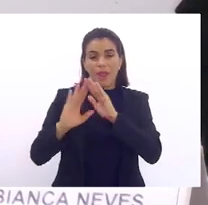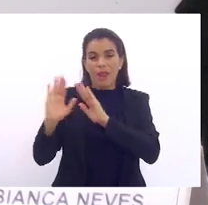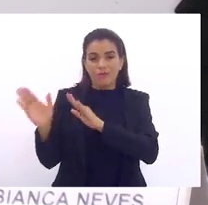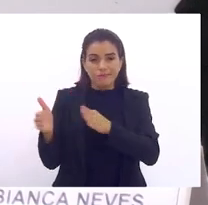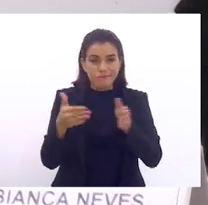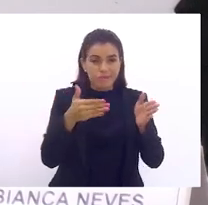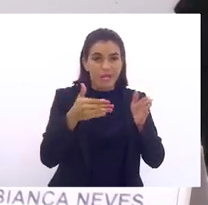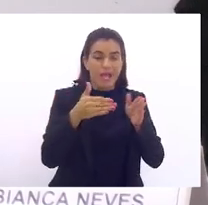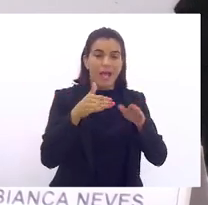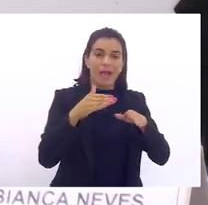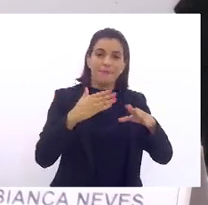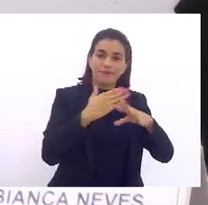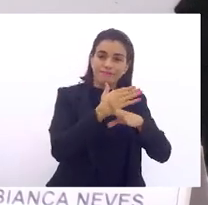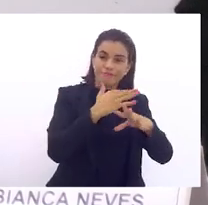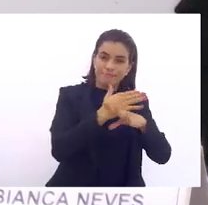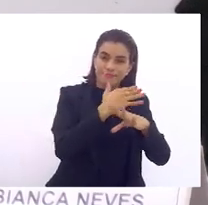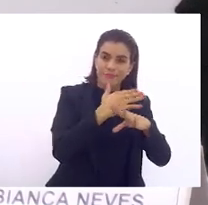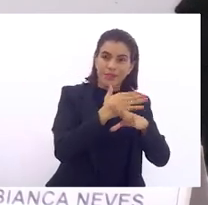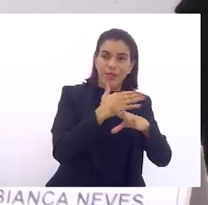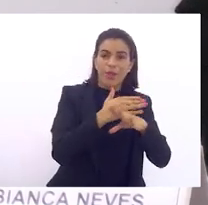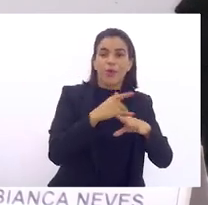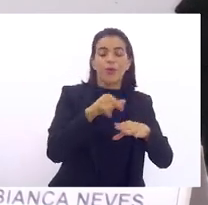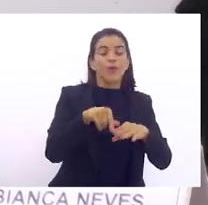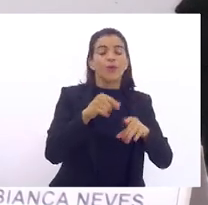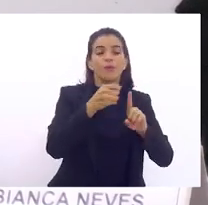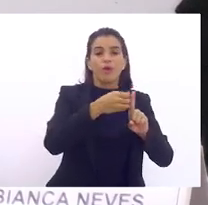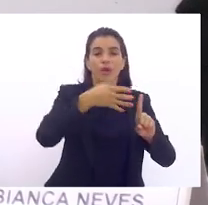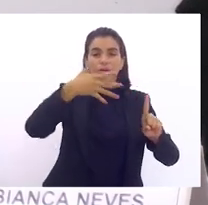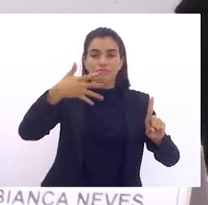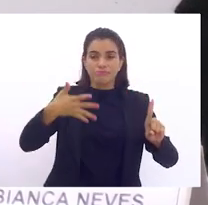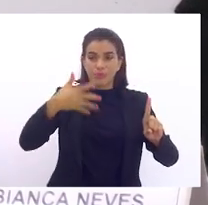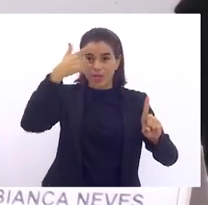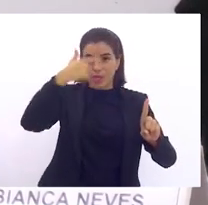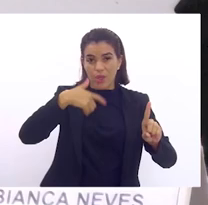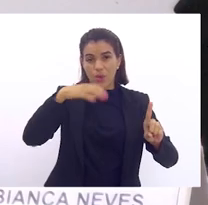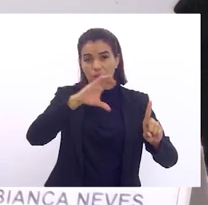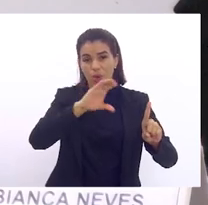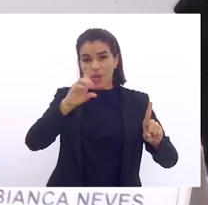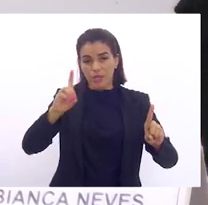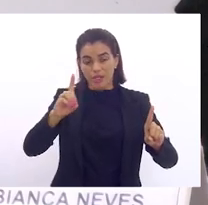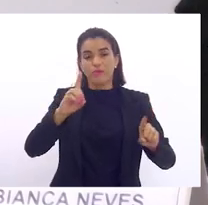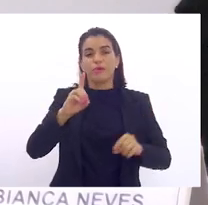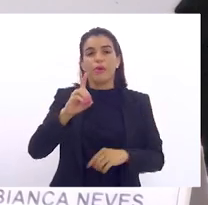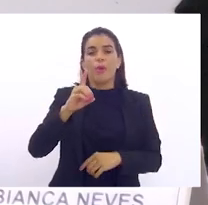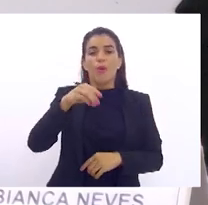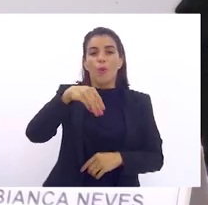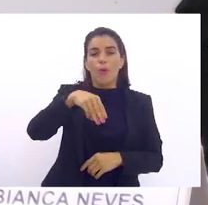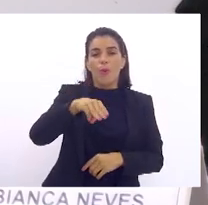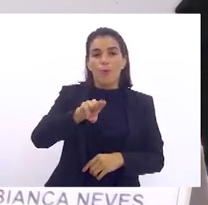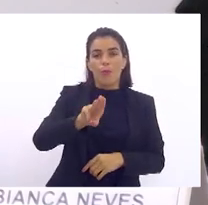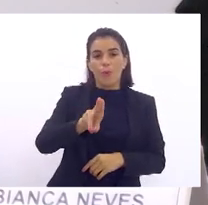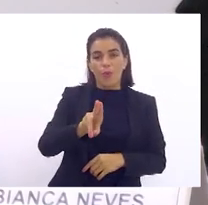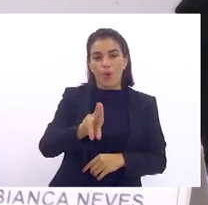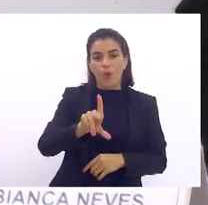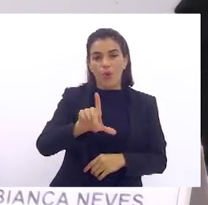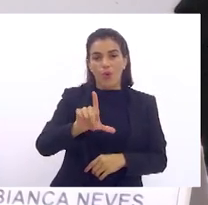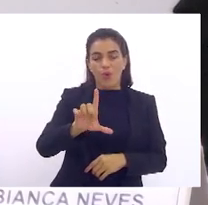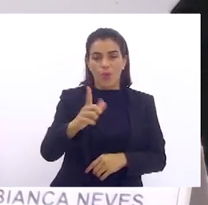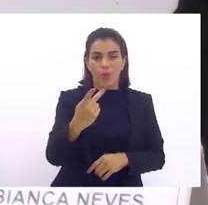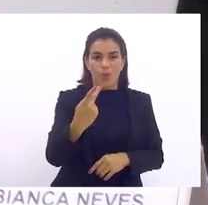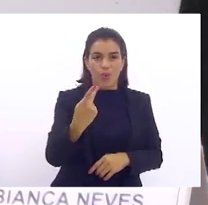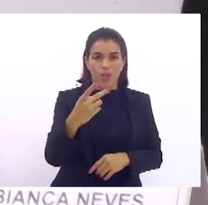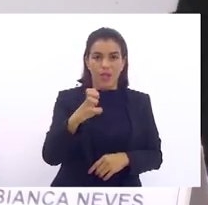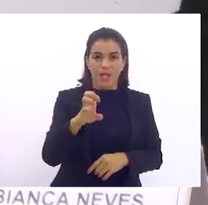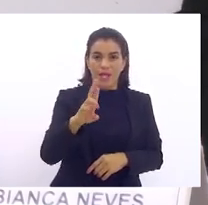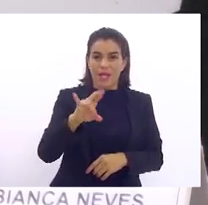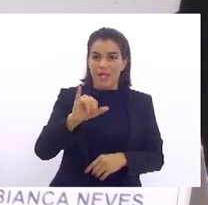cidades através do programa extensionista que coordena intitulado mulherio tecendo redes de resistência e